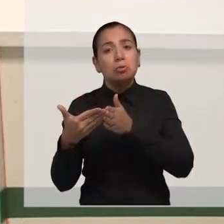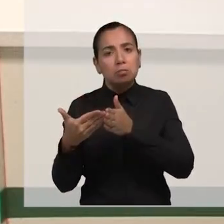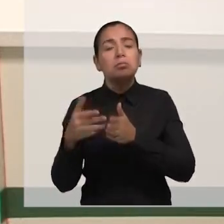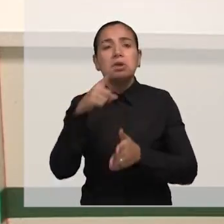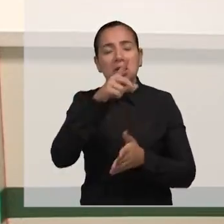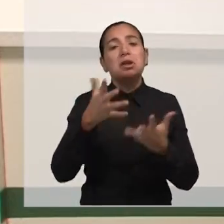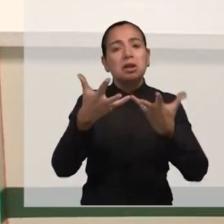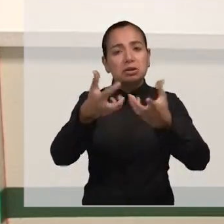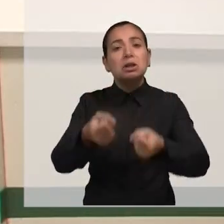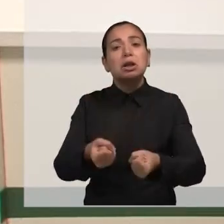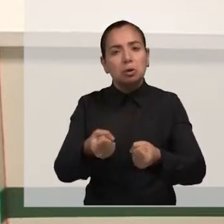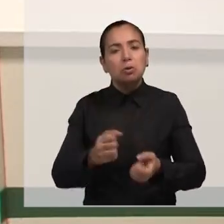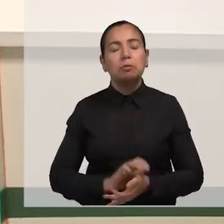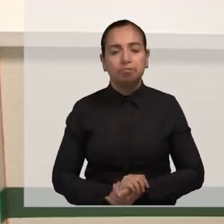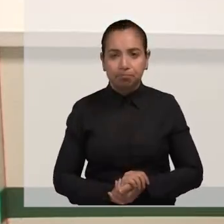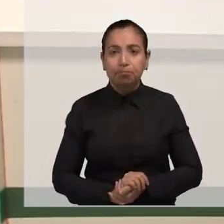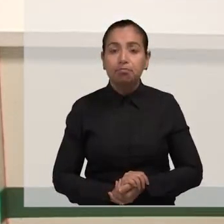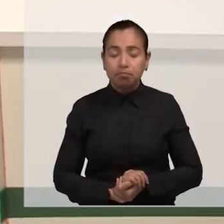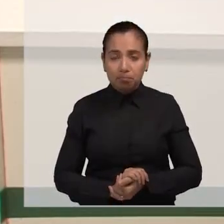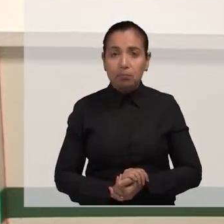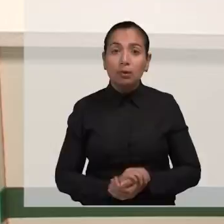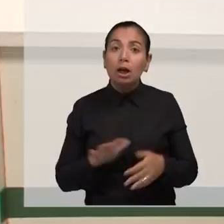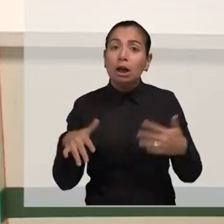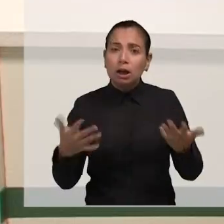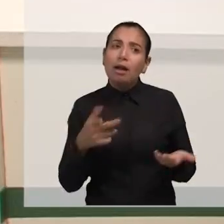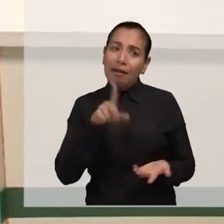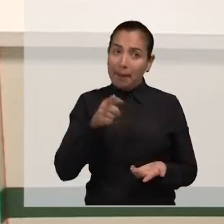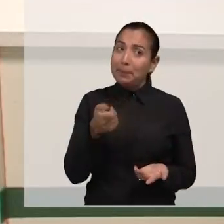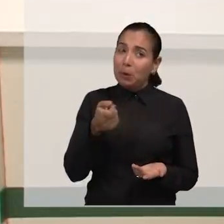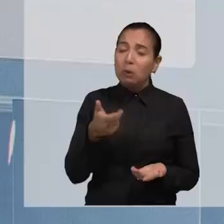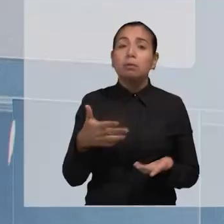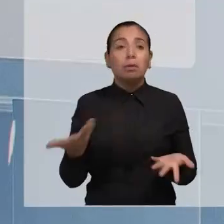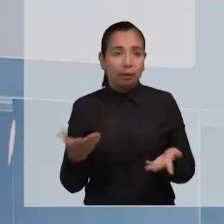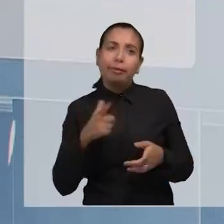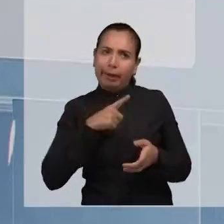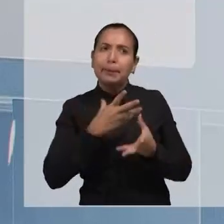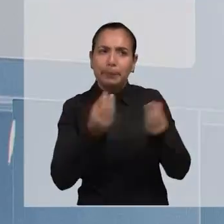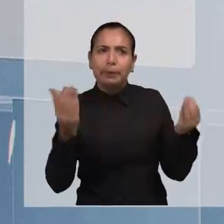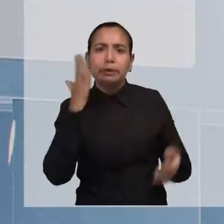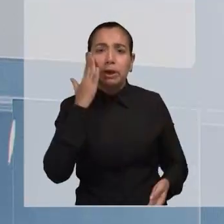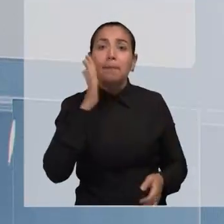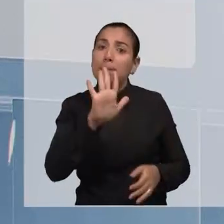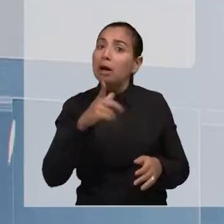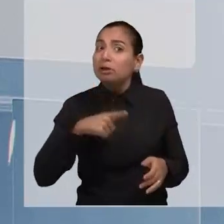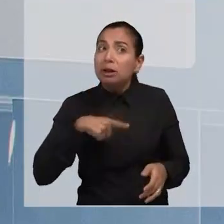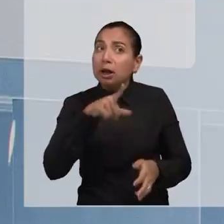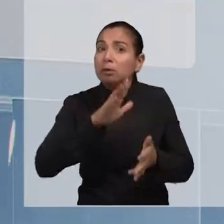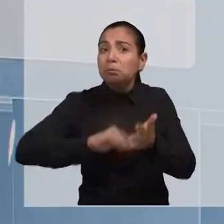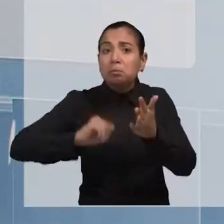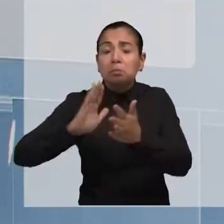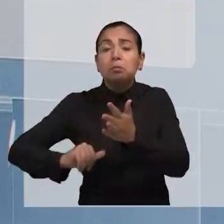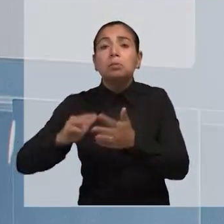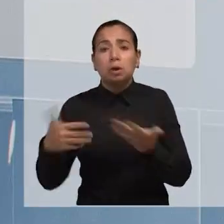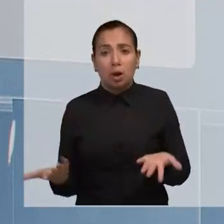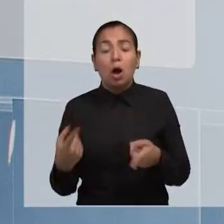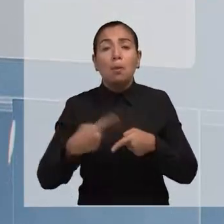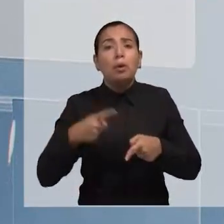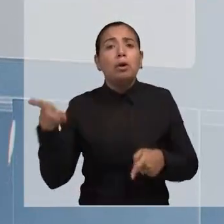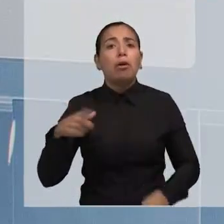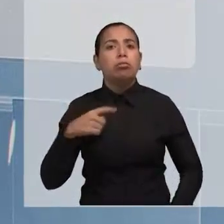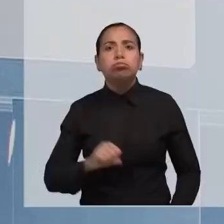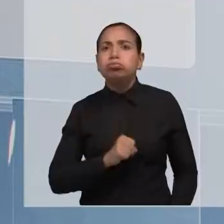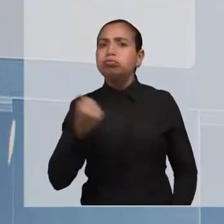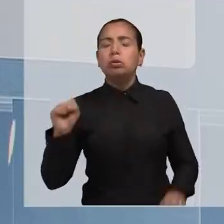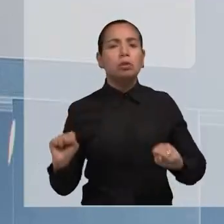é pouco, tem muito mais. Lamentar o Movimento Brasil Livre ter puxado a carapuça e botado na cabeça deles. Porque eles se revoltaram. Tem